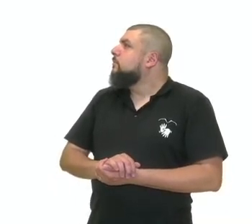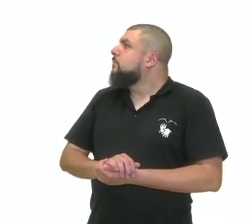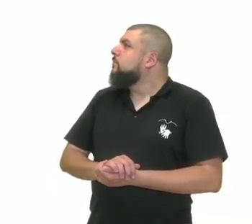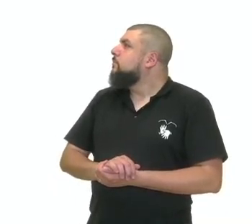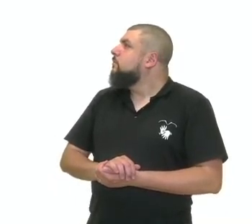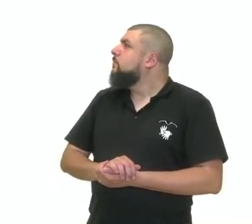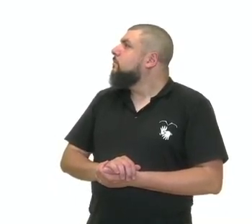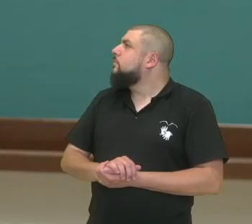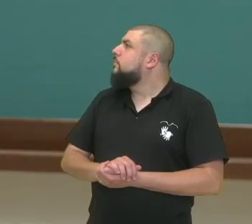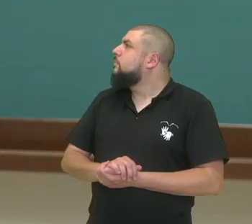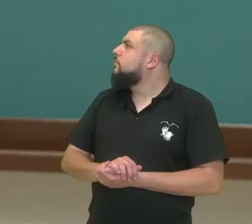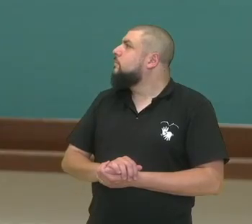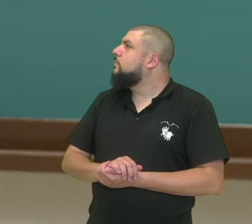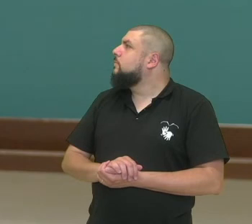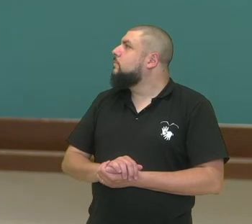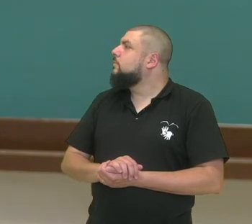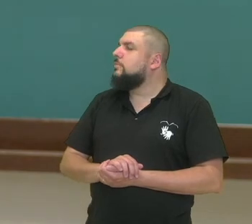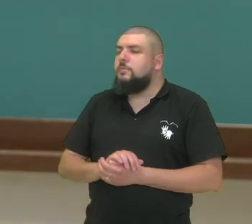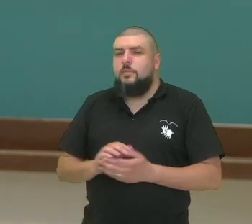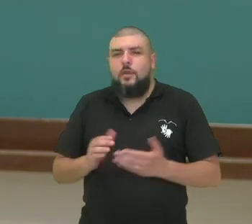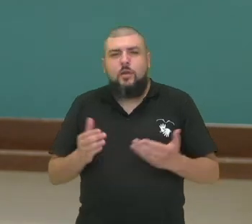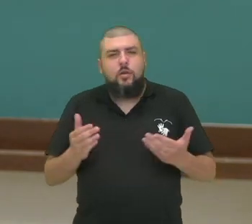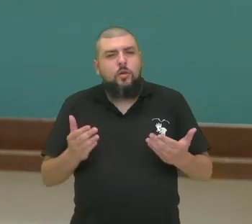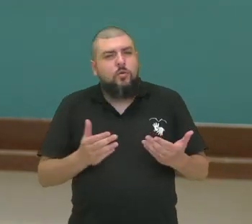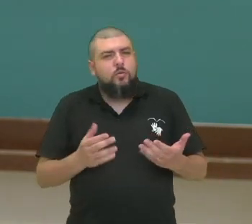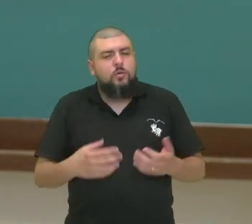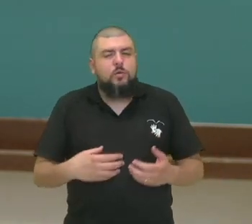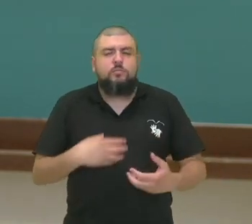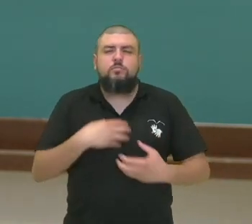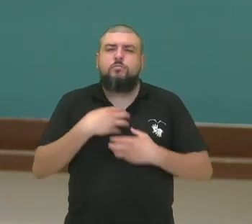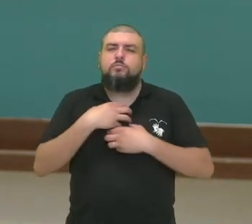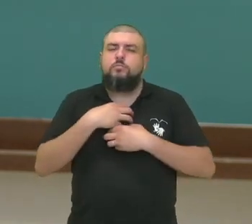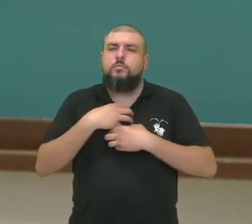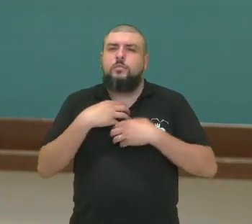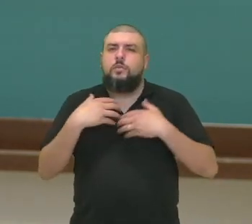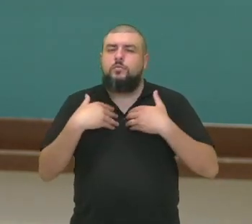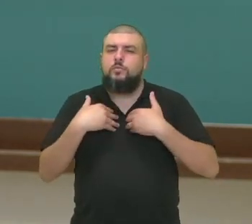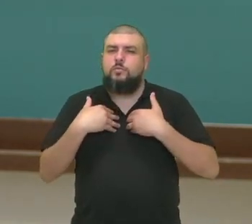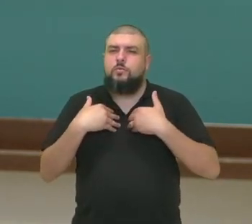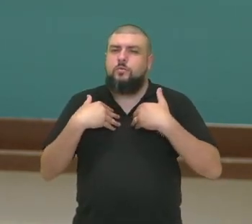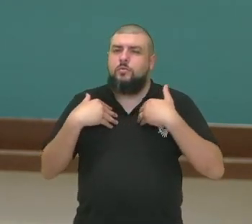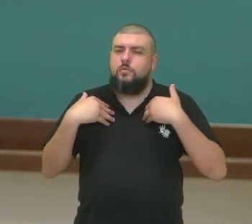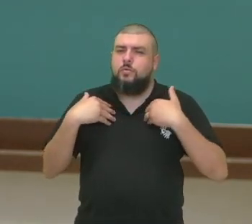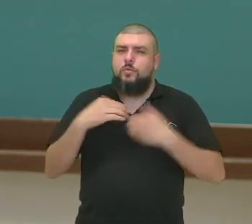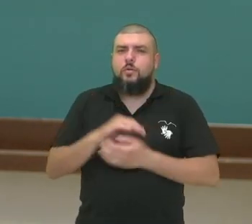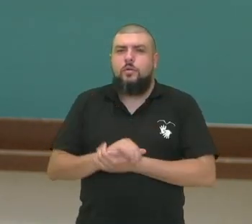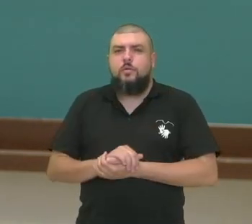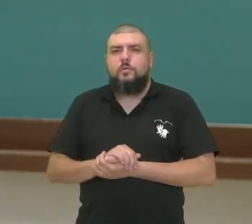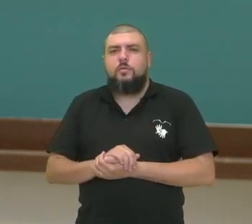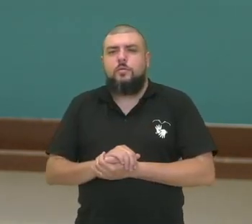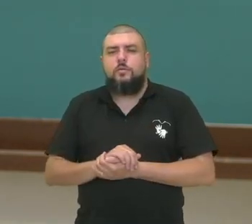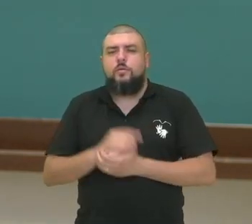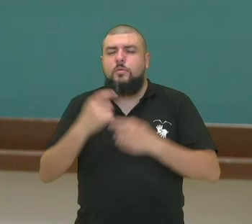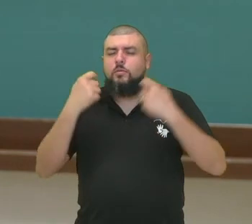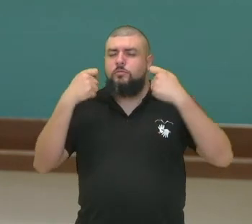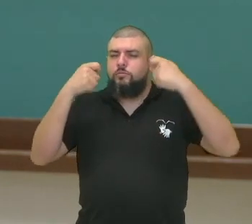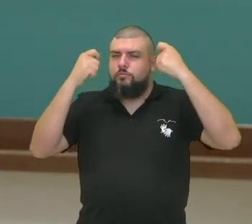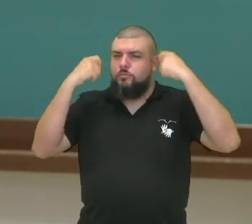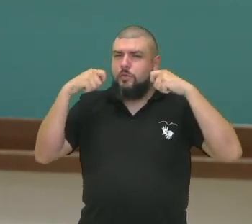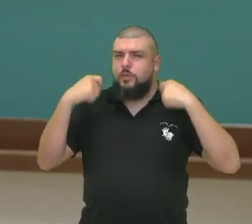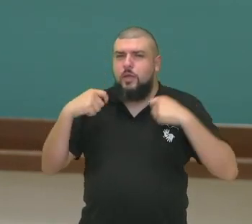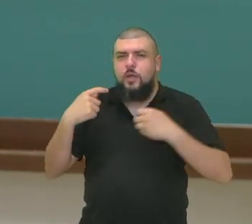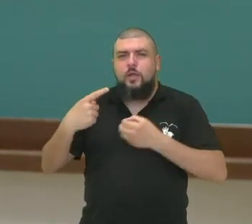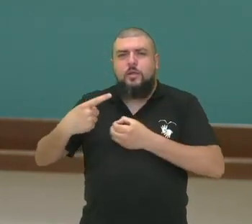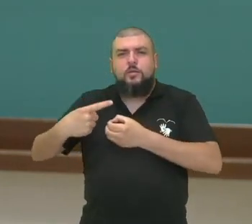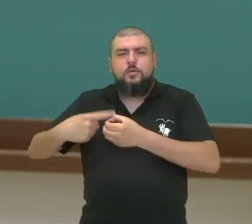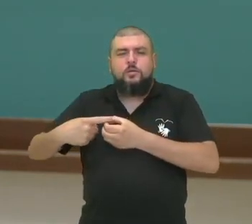grandeza nacional. Então, hoje, motivo de orgulho, Campo Mourão, também cidade muito elogiada